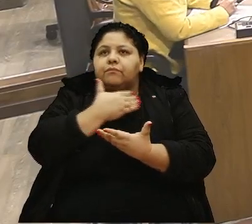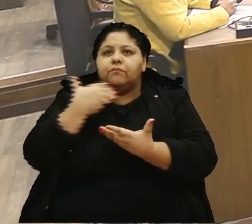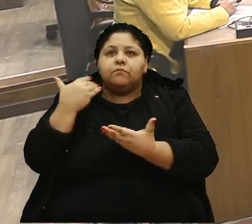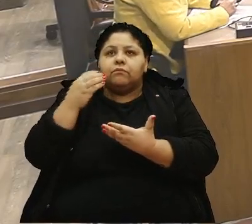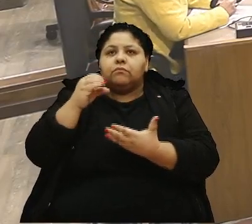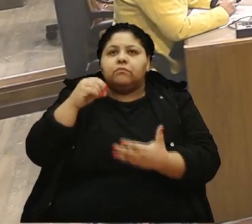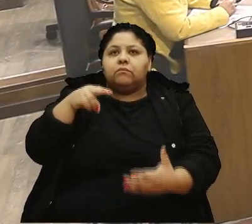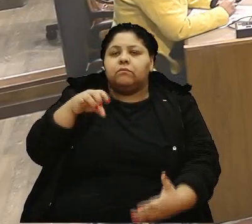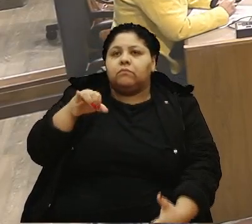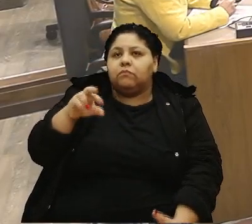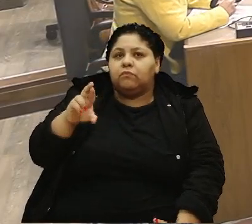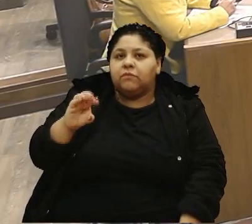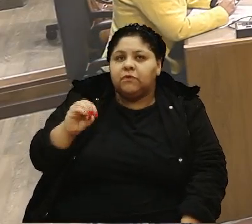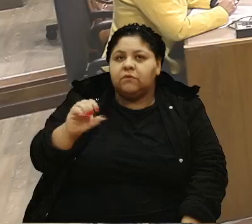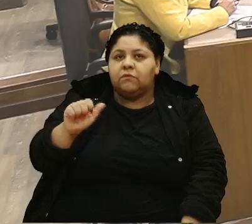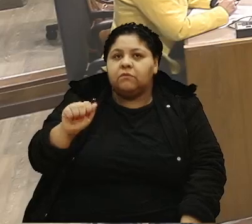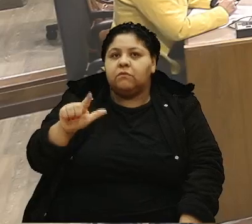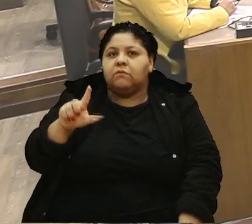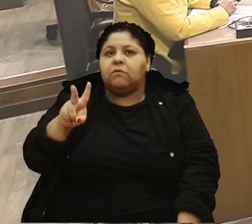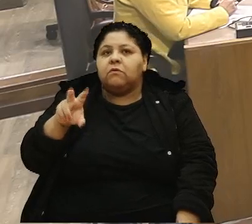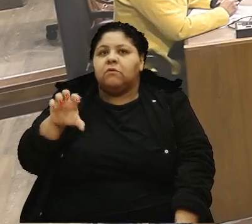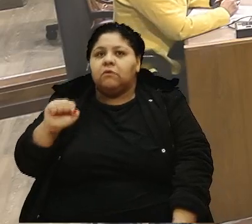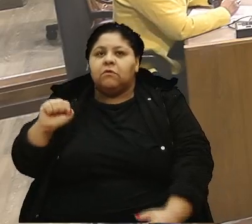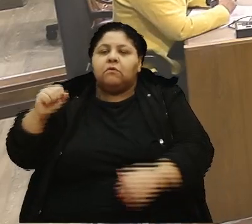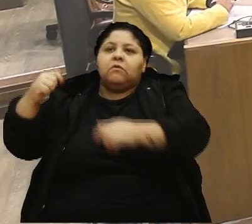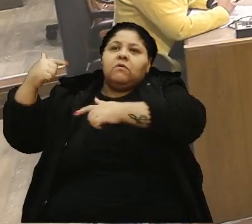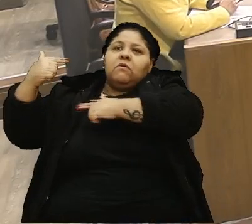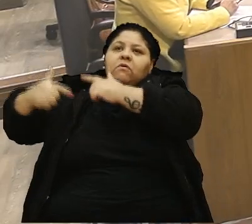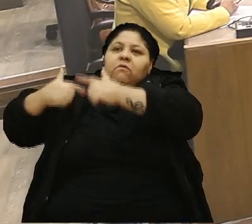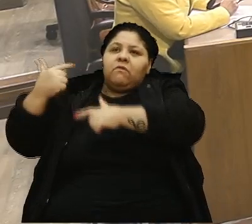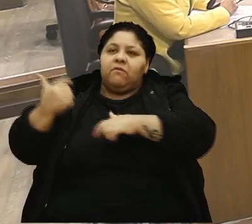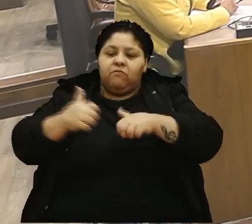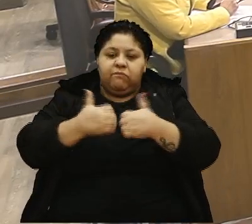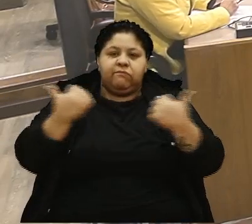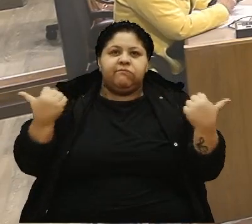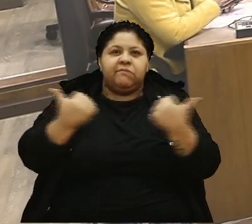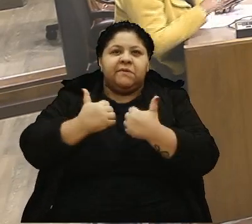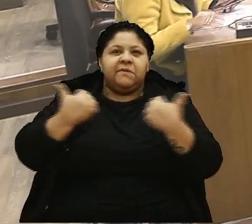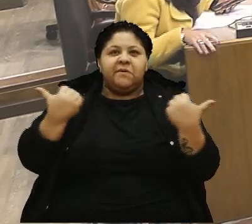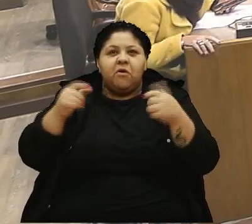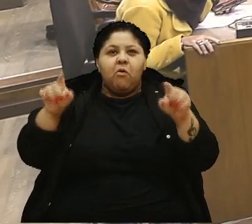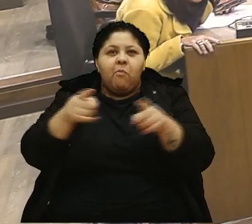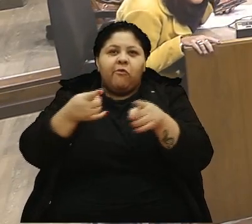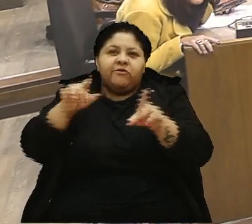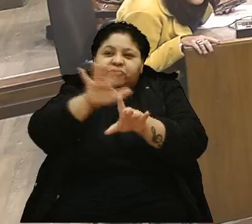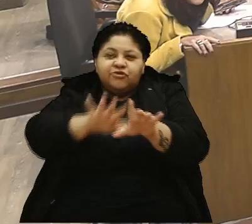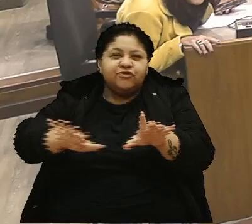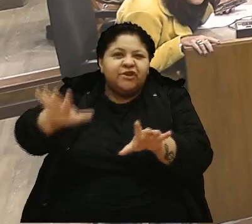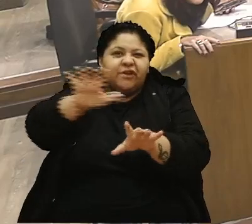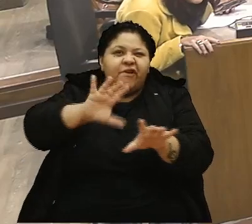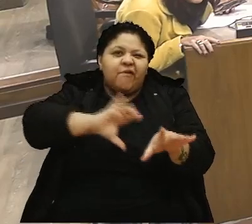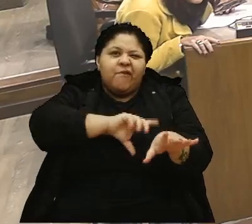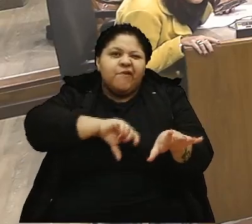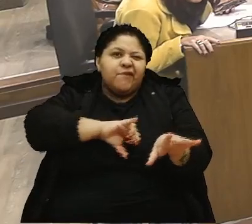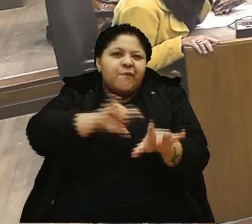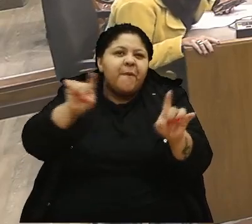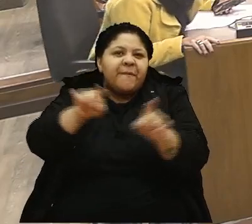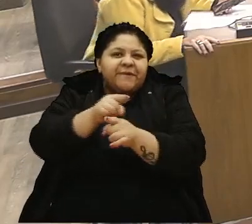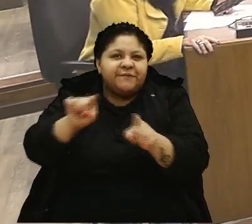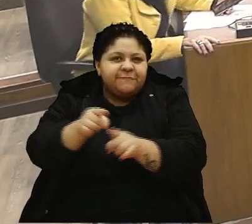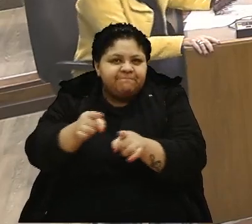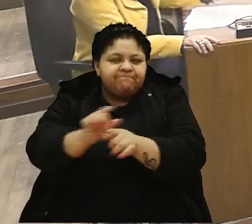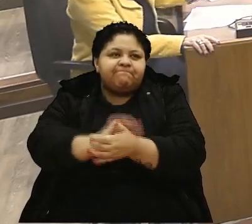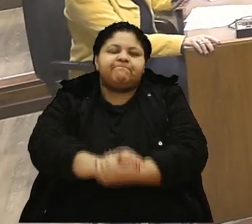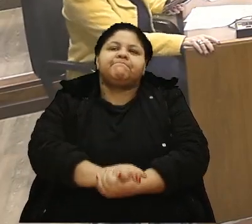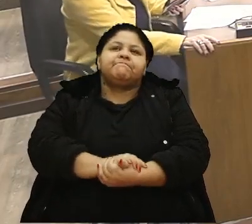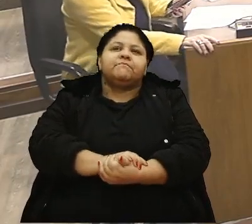Oniro Alves ontem. Seu Oniro tradicionalista, gaiteiro, músico de maneira geral. Um apaixonado pela música, onde